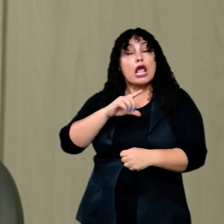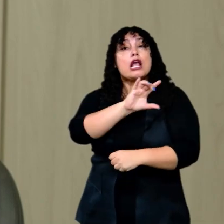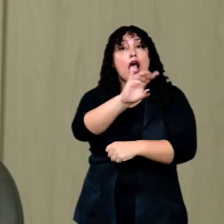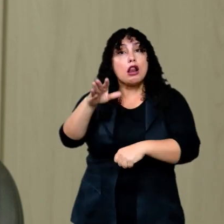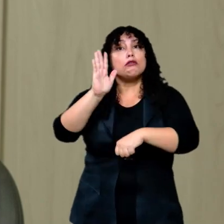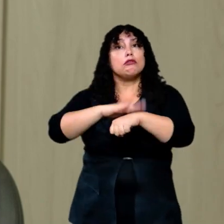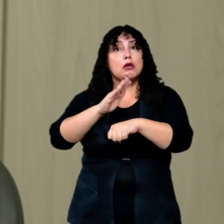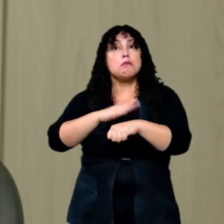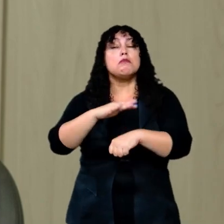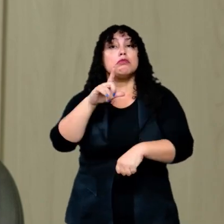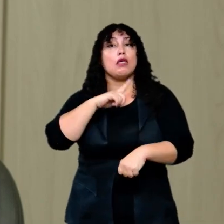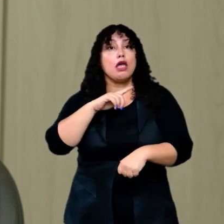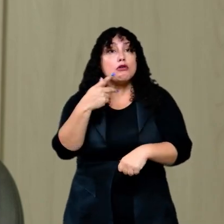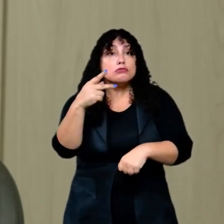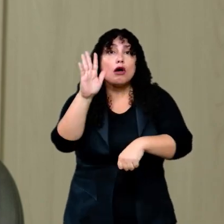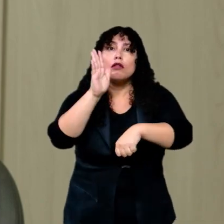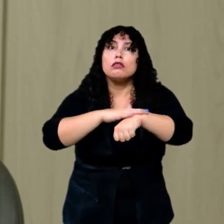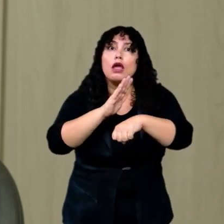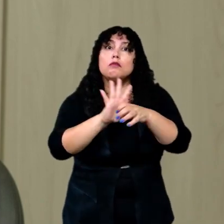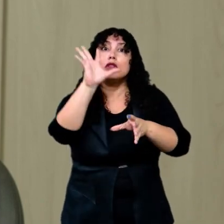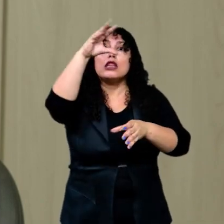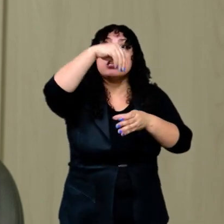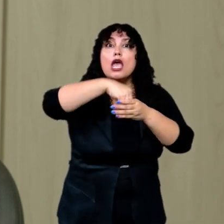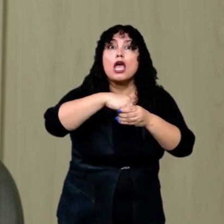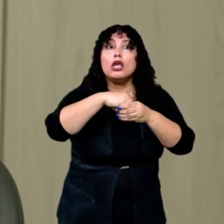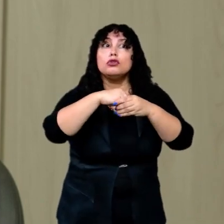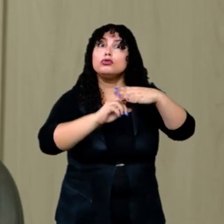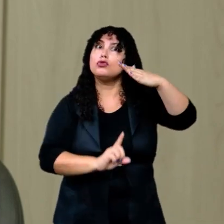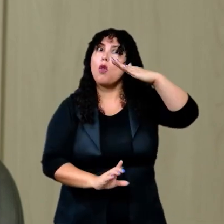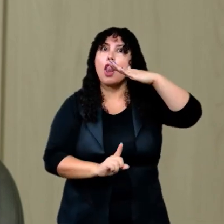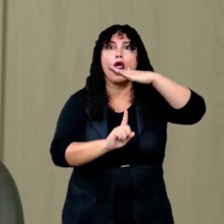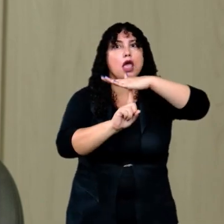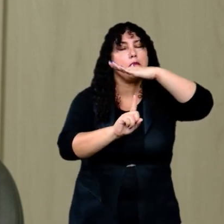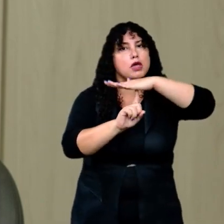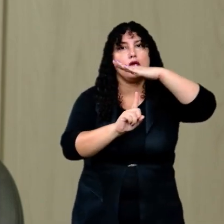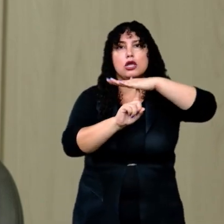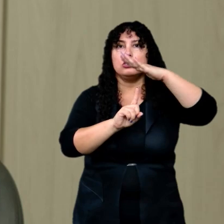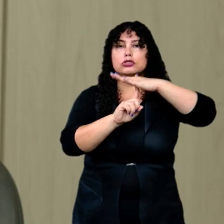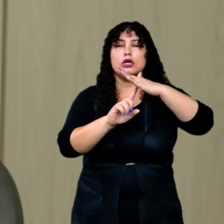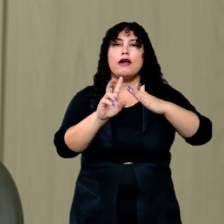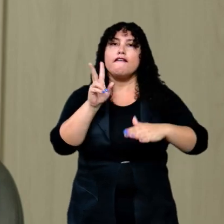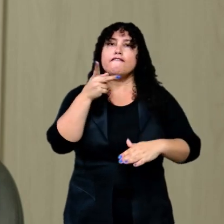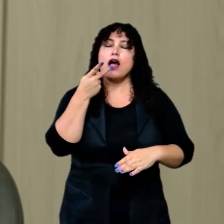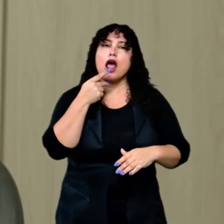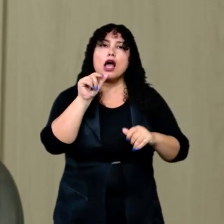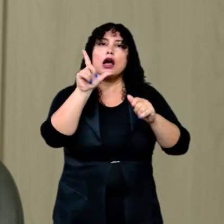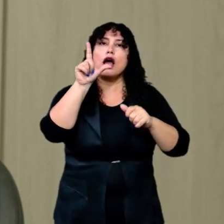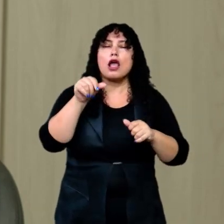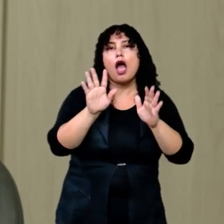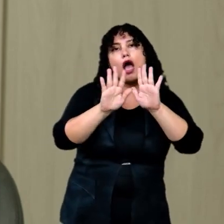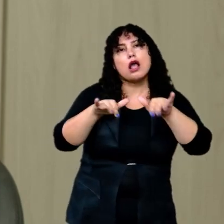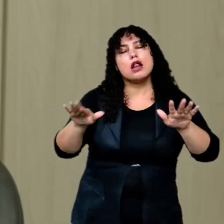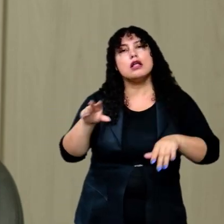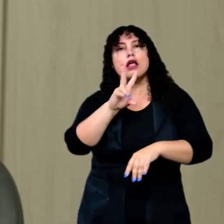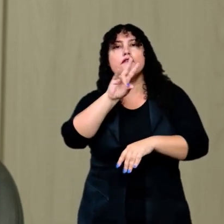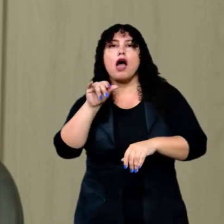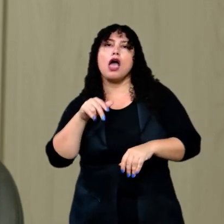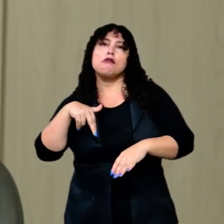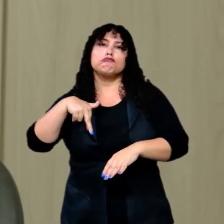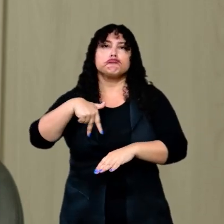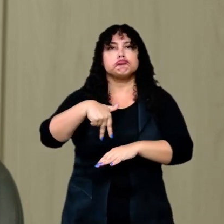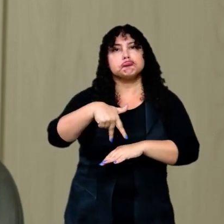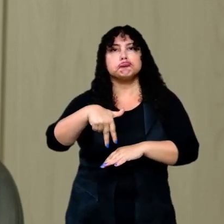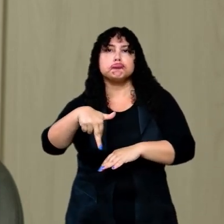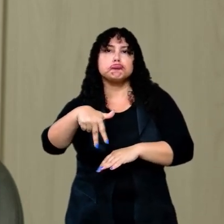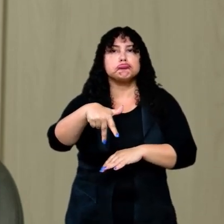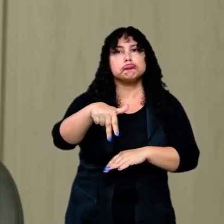mas tem o seu tempo dentro de um limite. Sim. Né? Então, a gente fala, uma criança vai andar